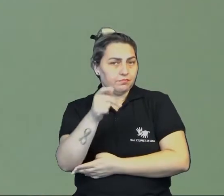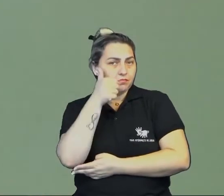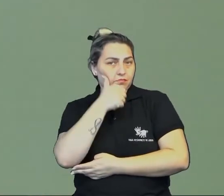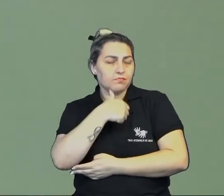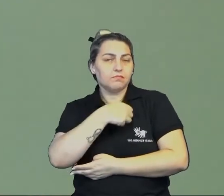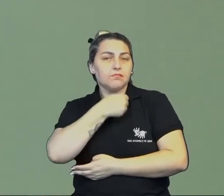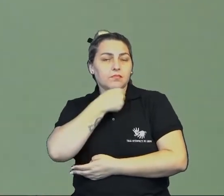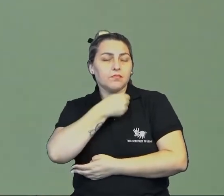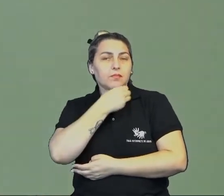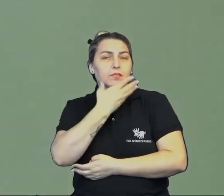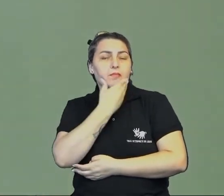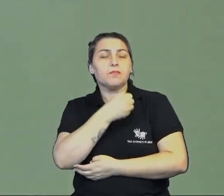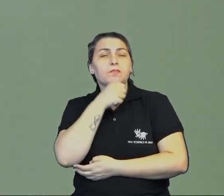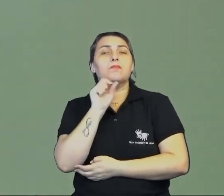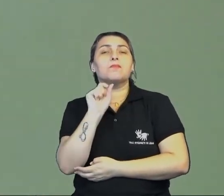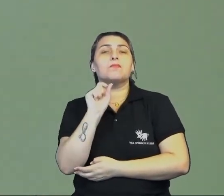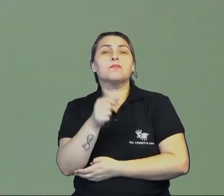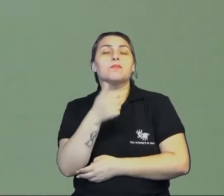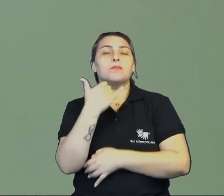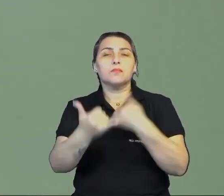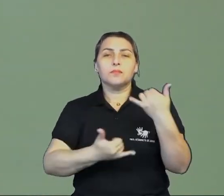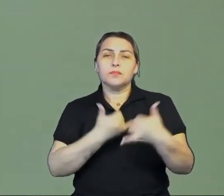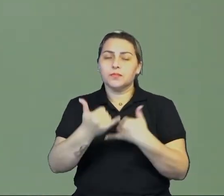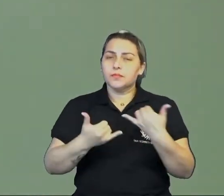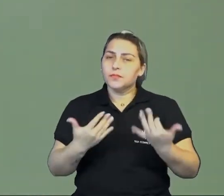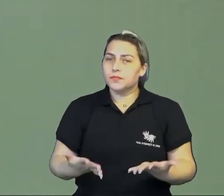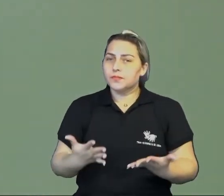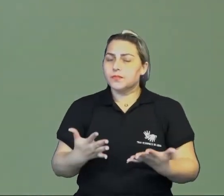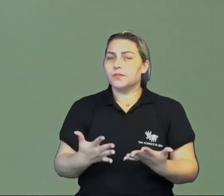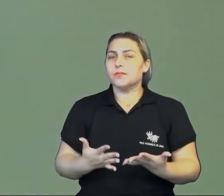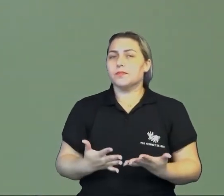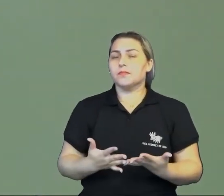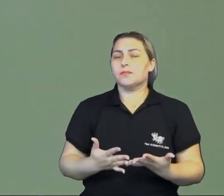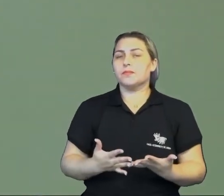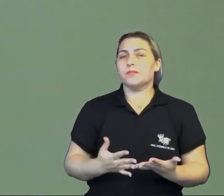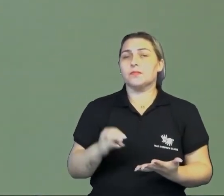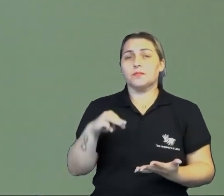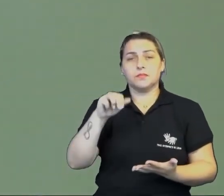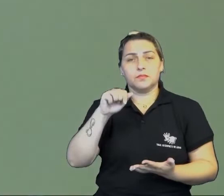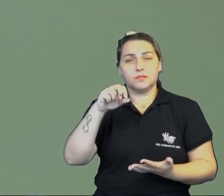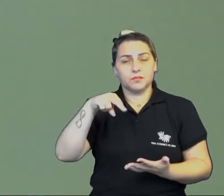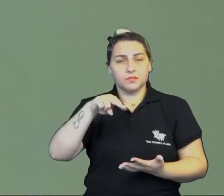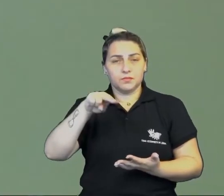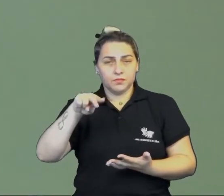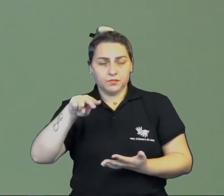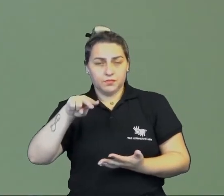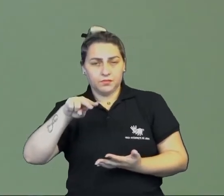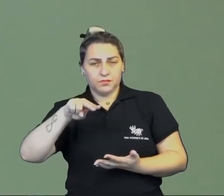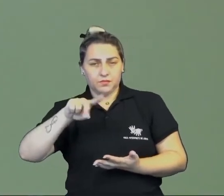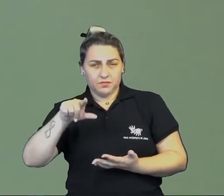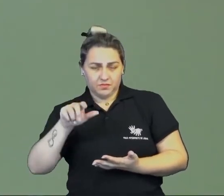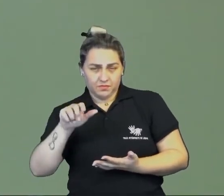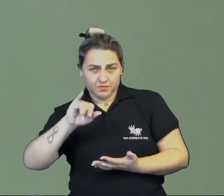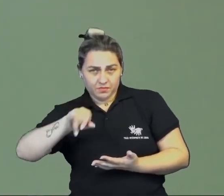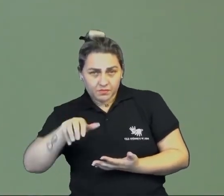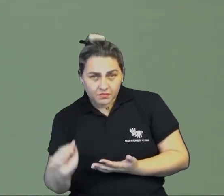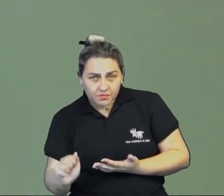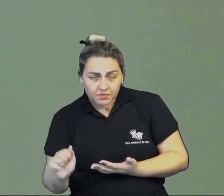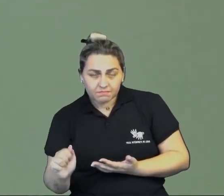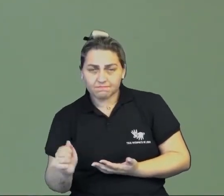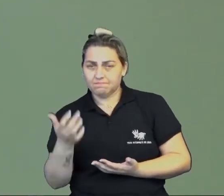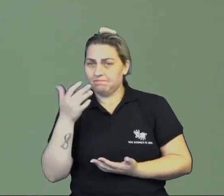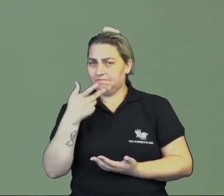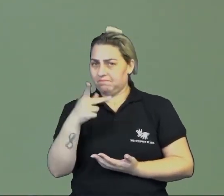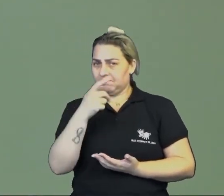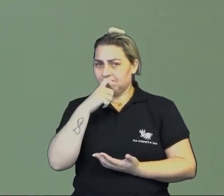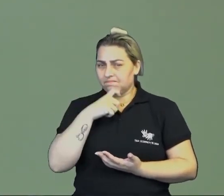eu lhe perguntaria, do que você brinca? A brincadeira, por exemplo, eu brinco da manja, professor. Boa. Seus pais brincavam da manja? Eu não